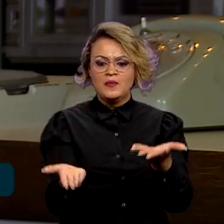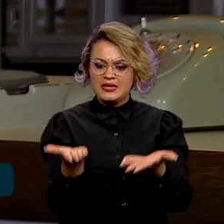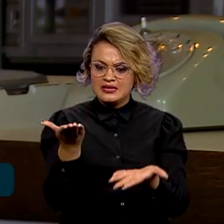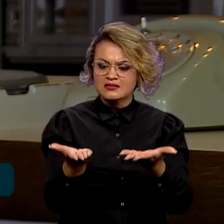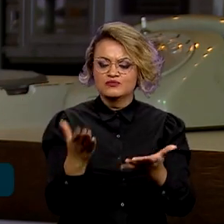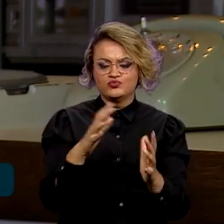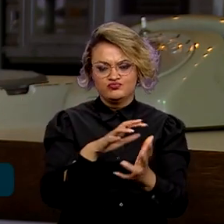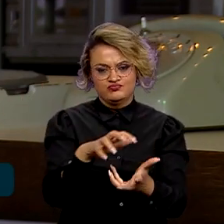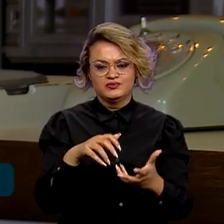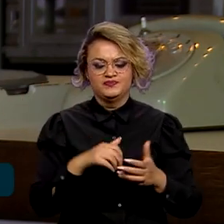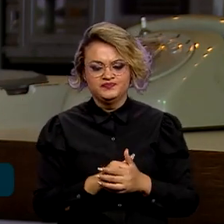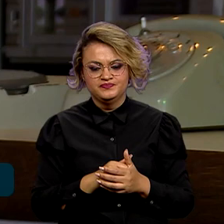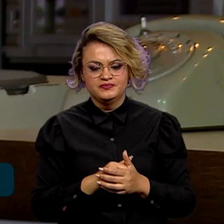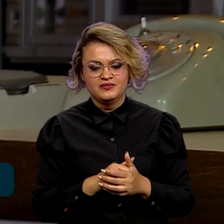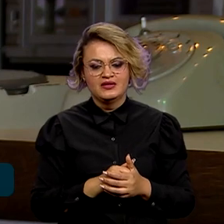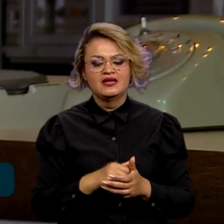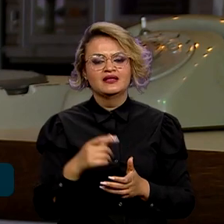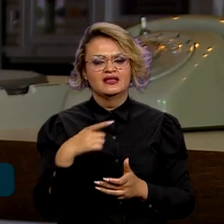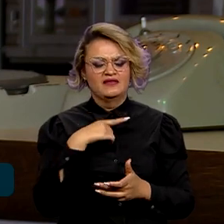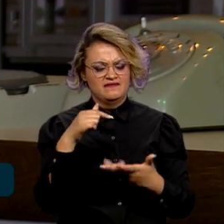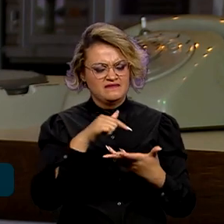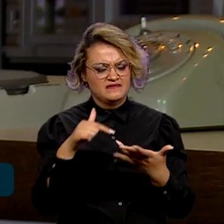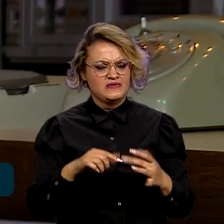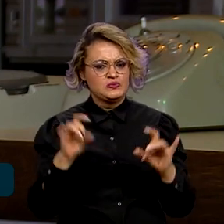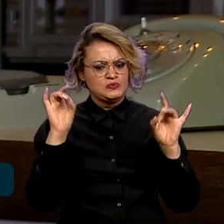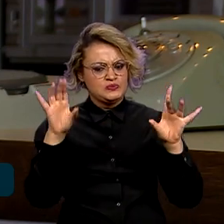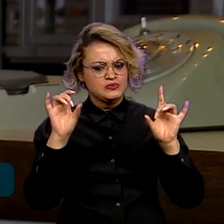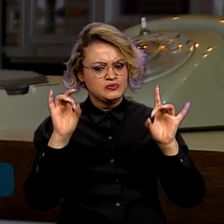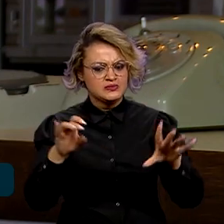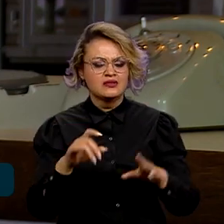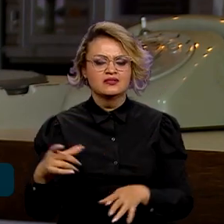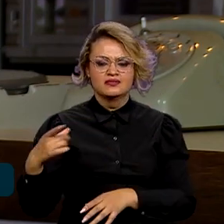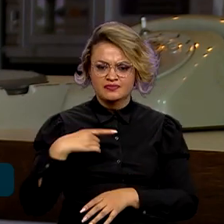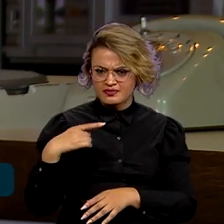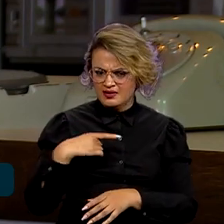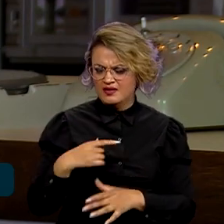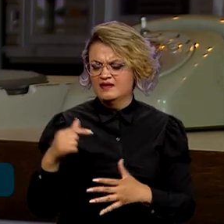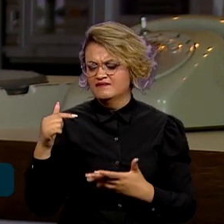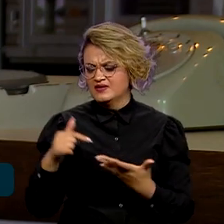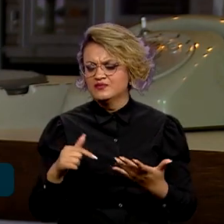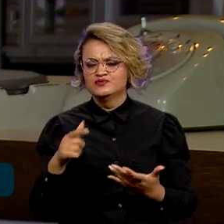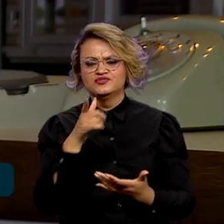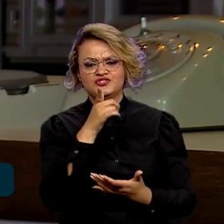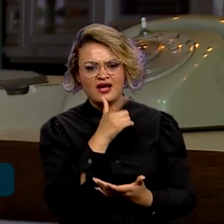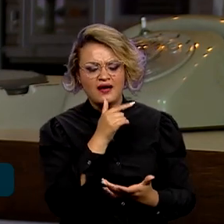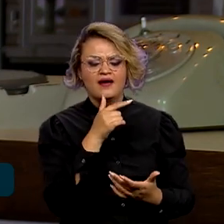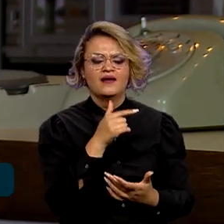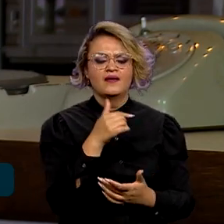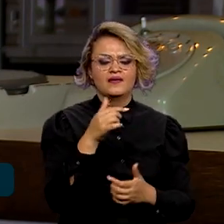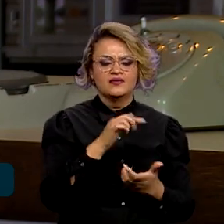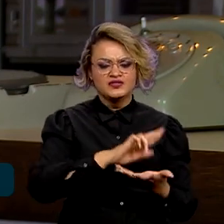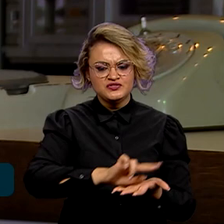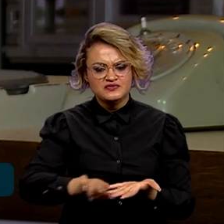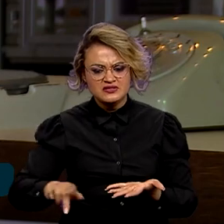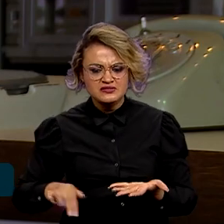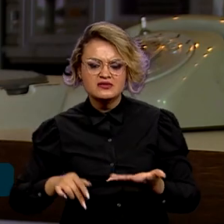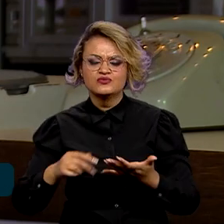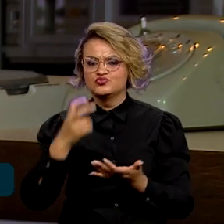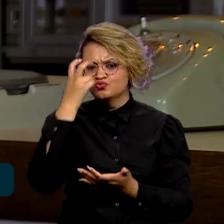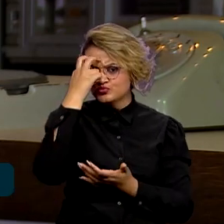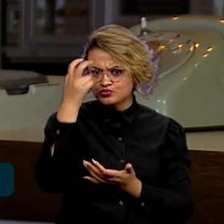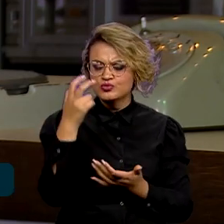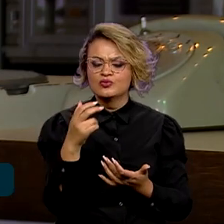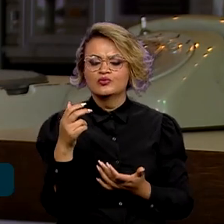do planeta, que além da sua riqueza em biodiversidade, recursos hídricos, diversidade